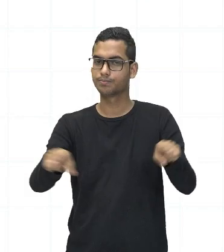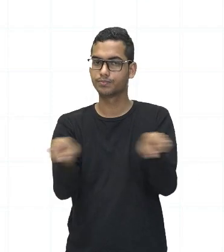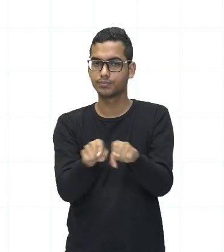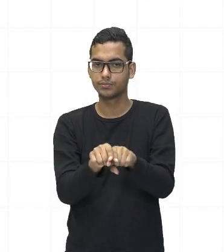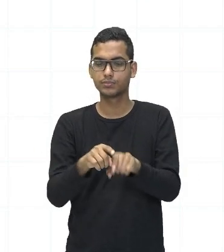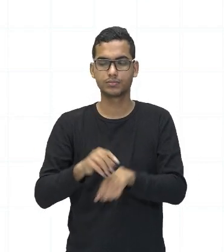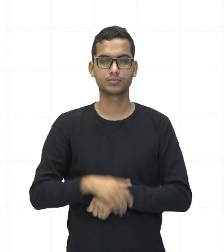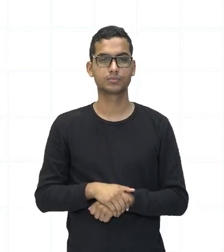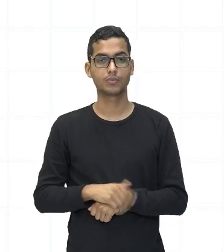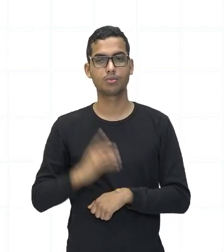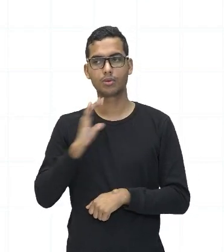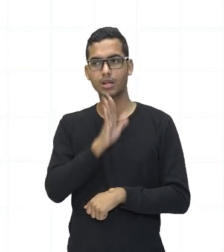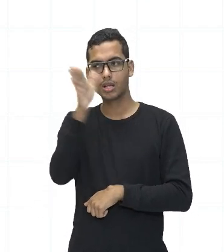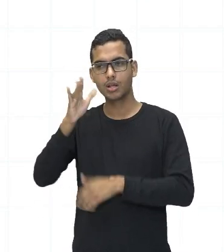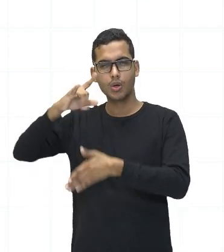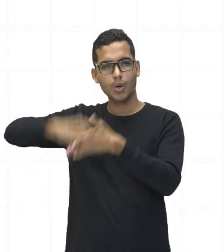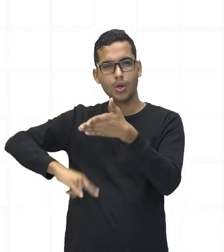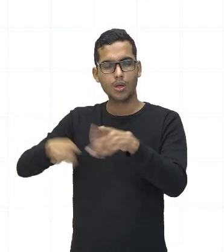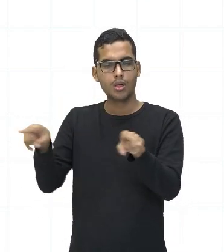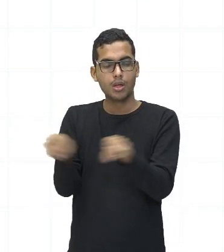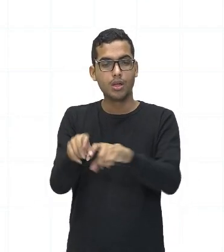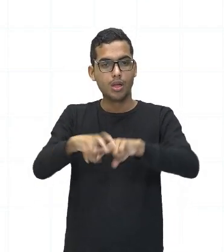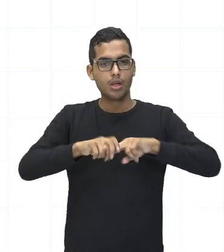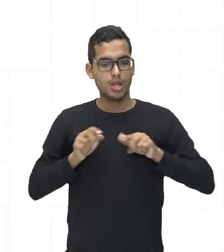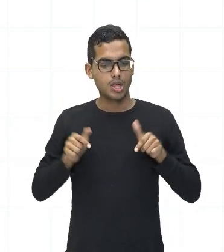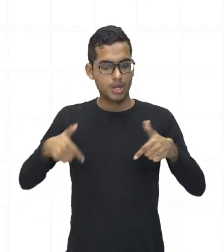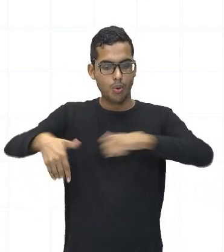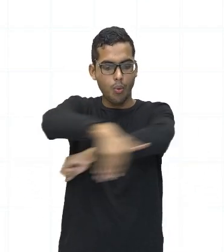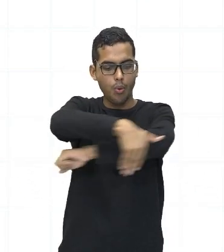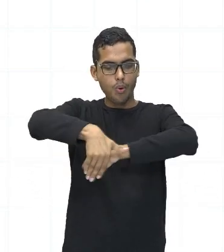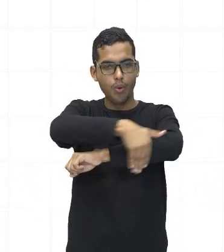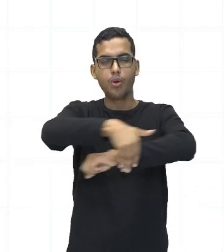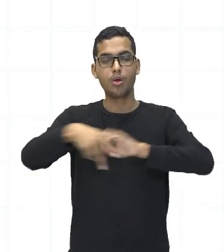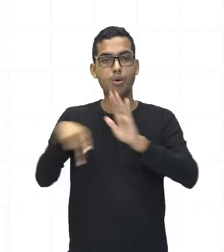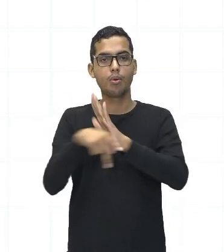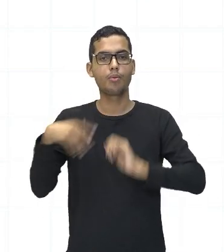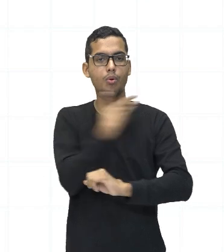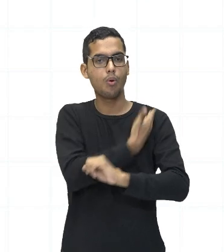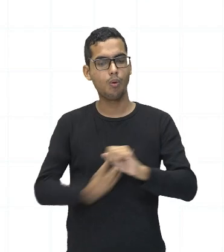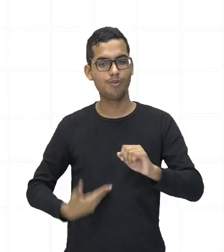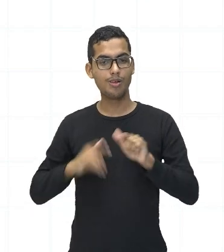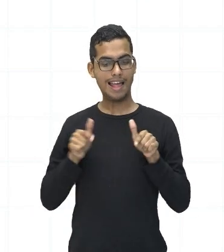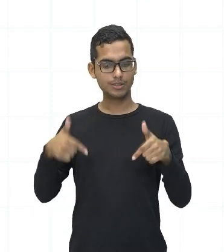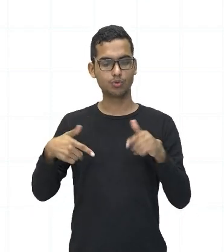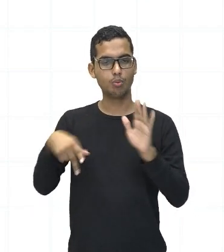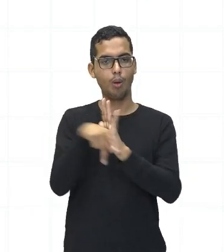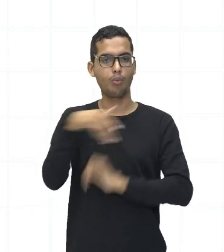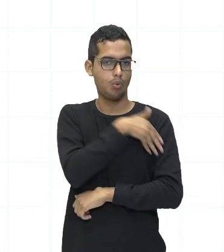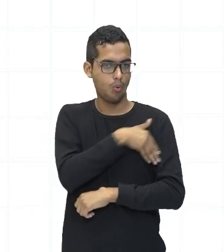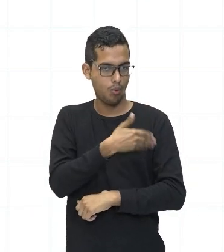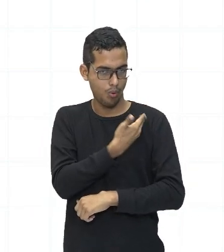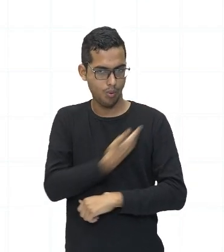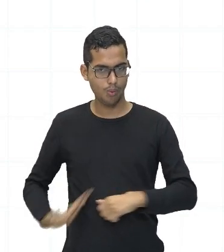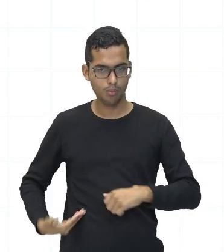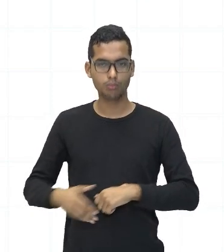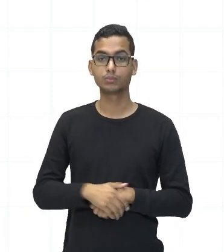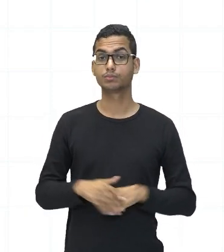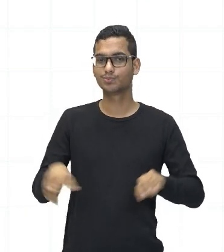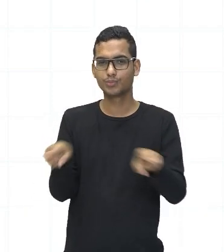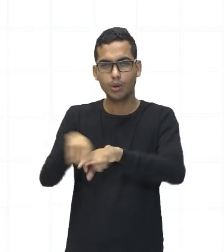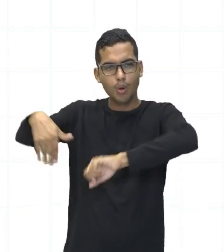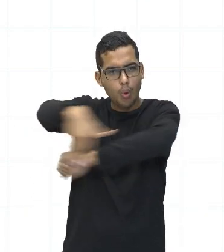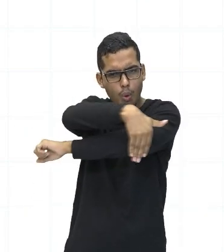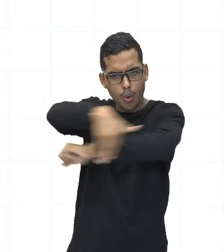seus documentos, né? Porque são campanhas públicas. Além disso, as ruas, né? Os lugares onde se tem